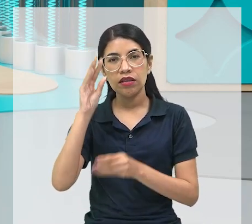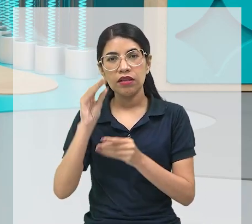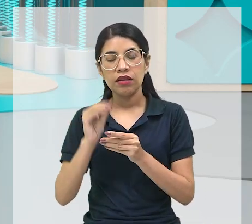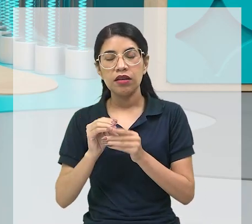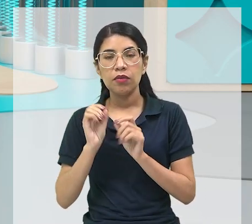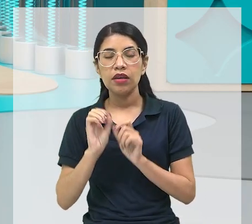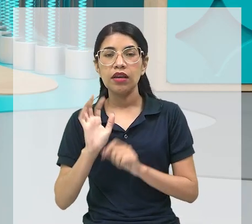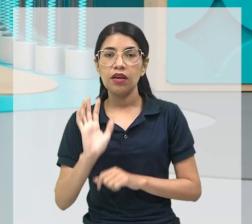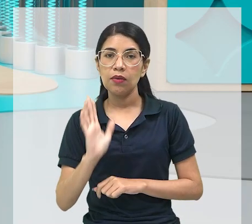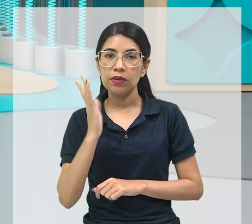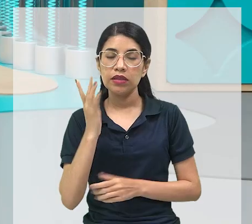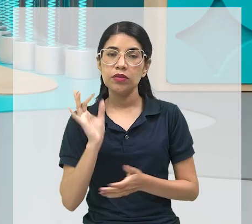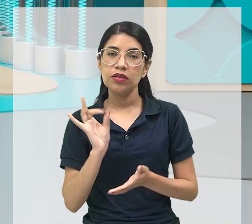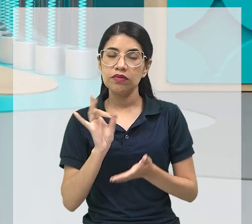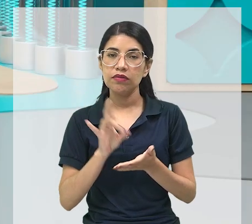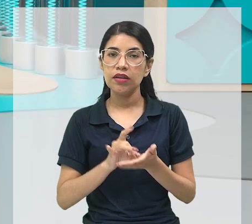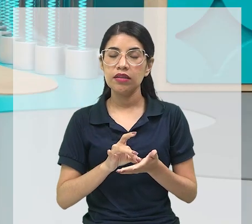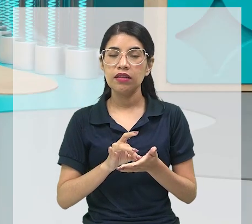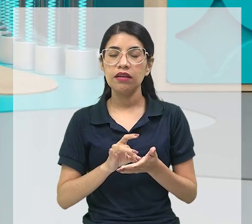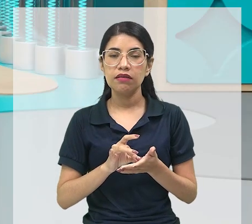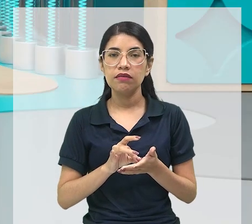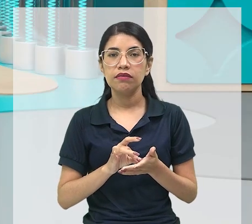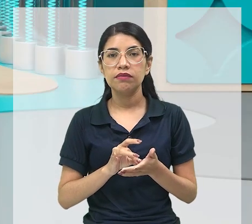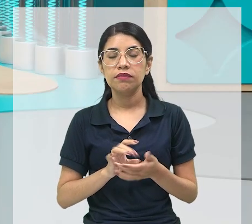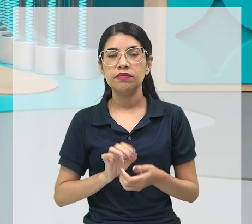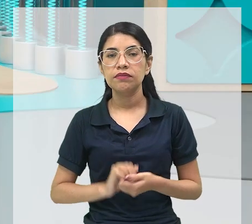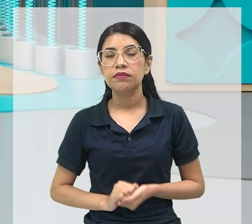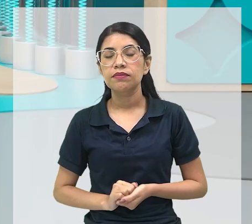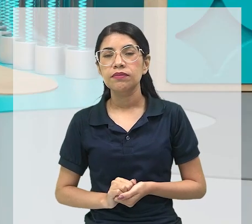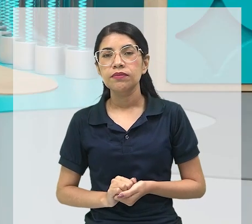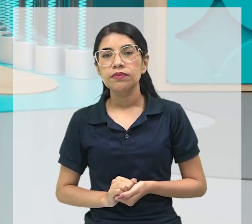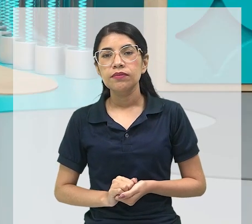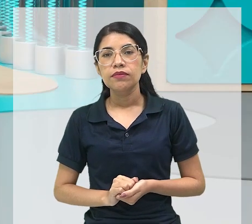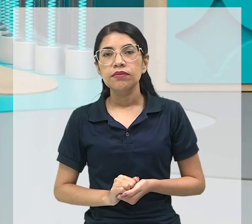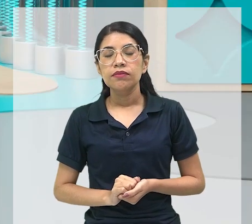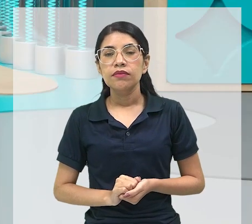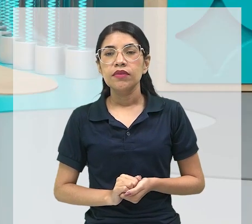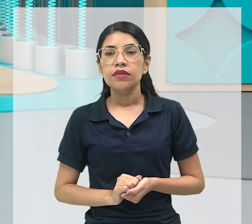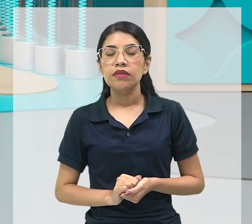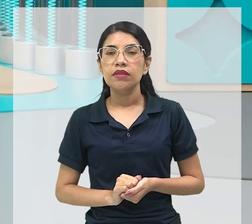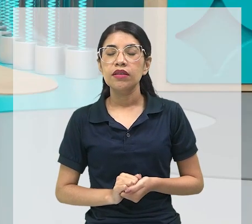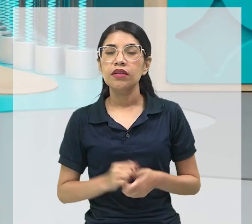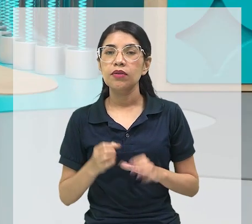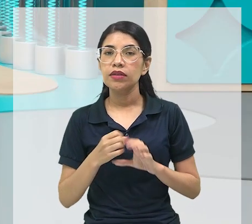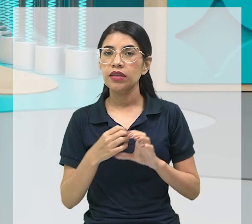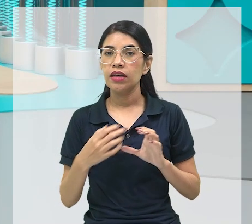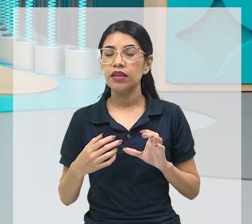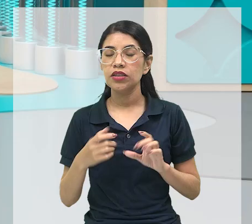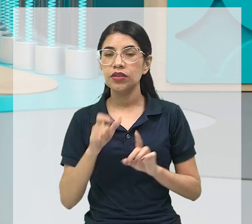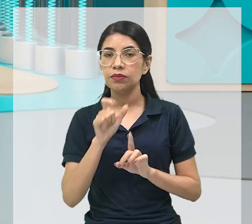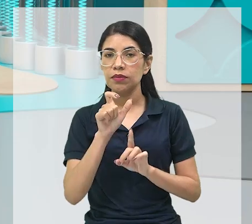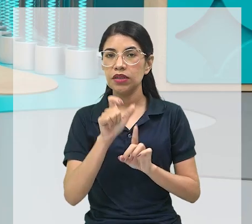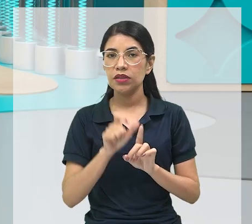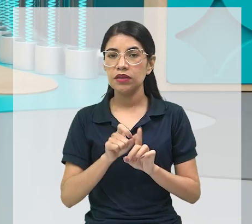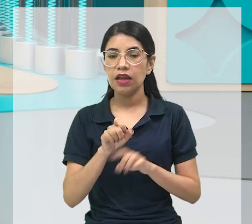que essa cena realmente está acontecendo de verdade. Então, toda essa caracterização,